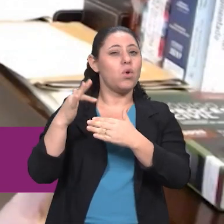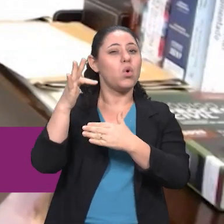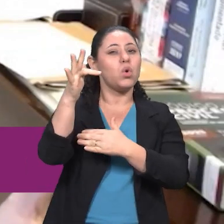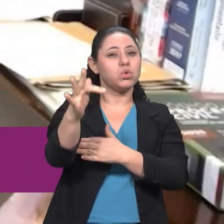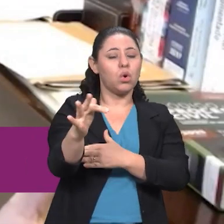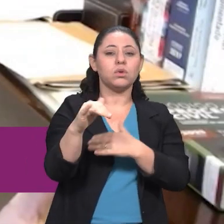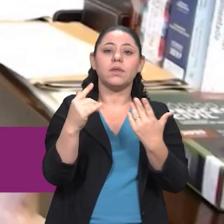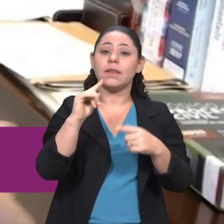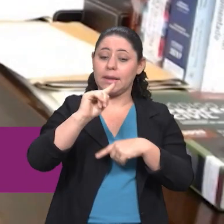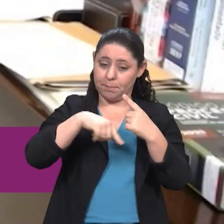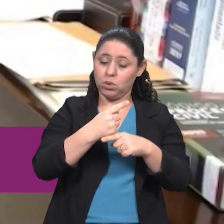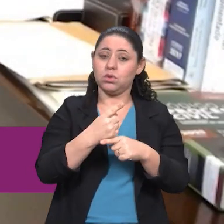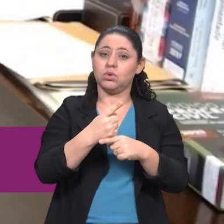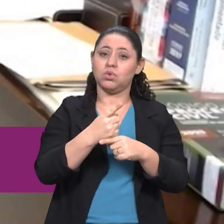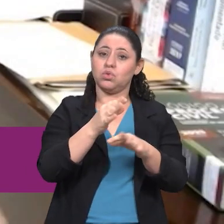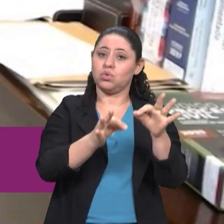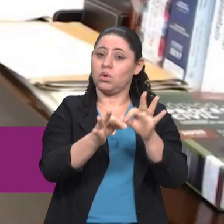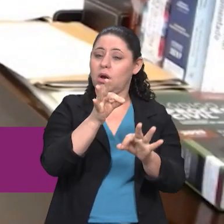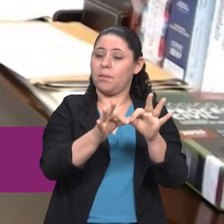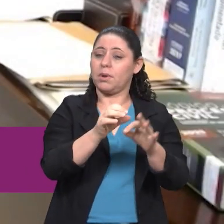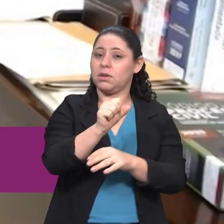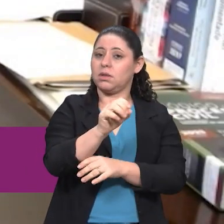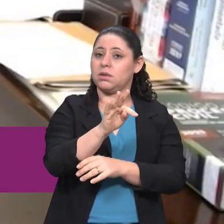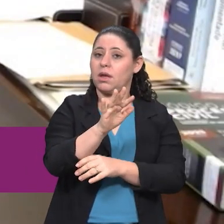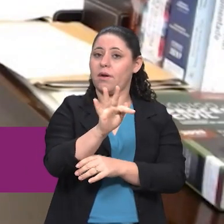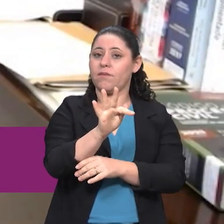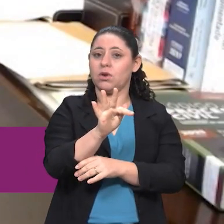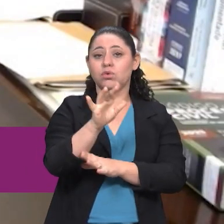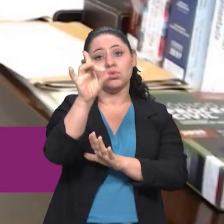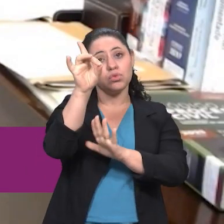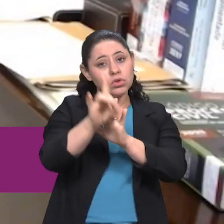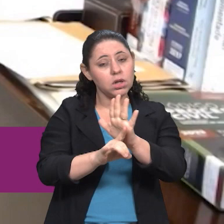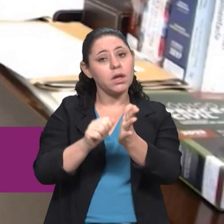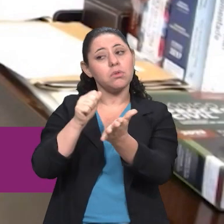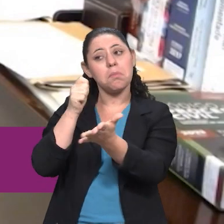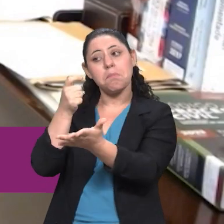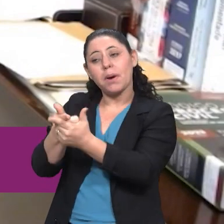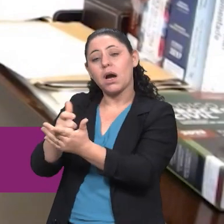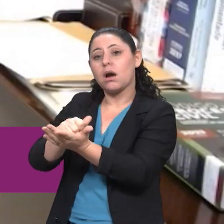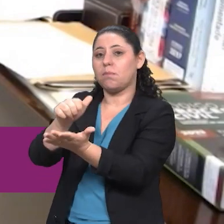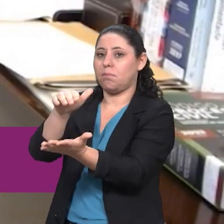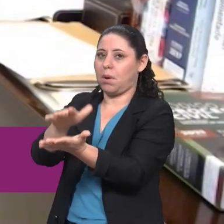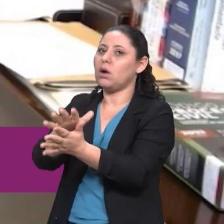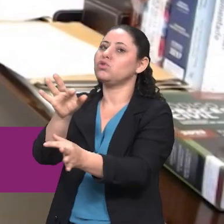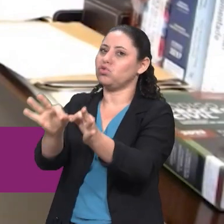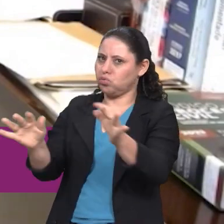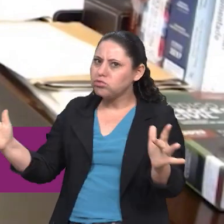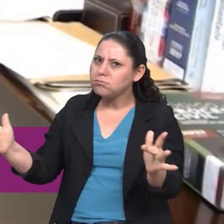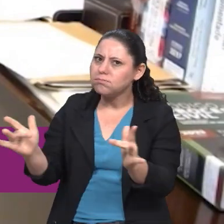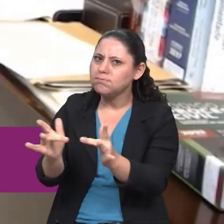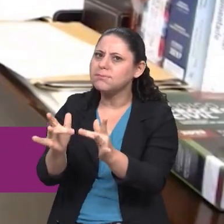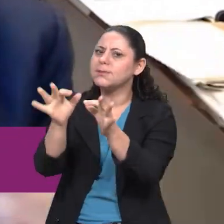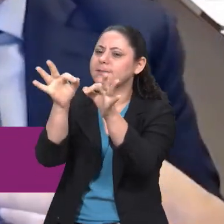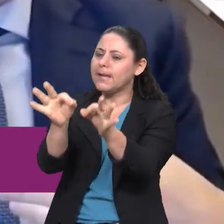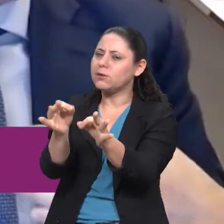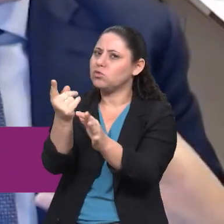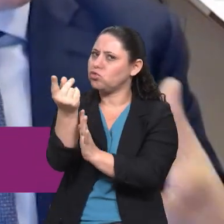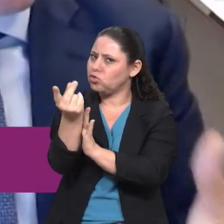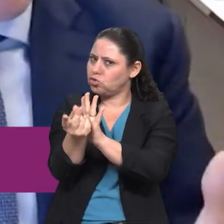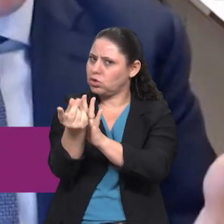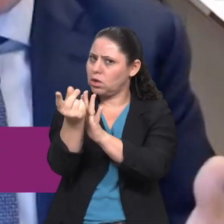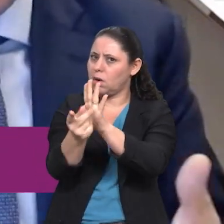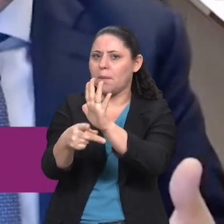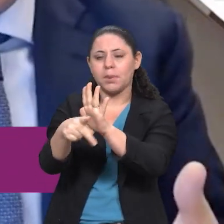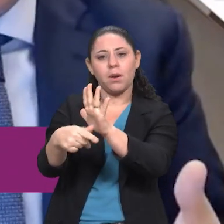desse julgamento do Supremo, o reconhecimento do direito de indenização, uma indenização justa, uma indenização em dinheiro, uma